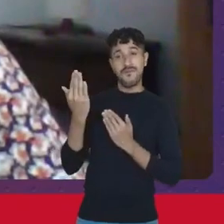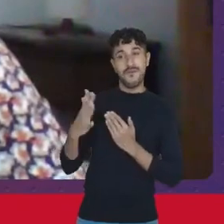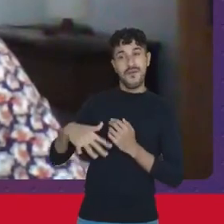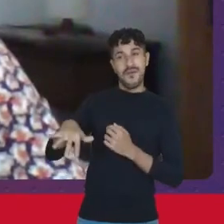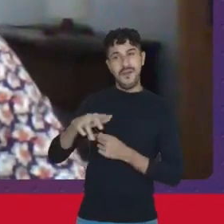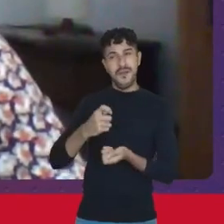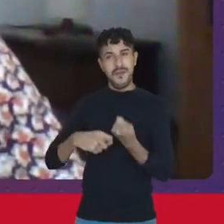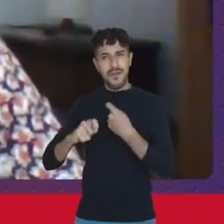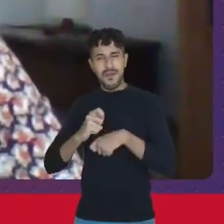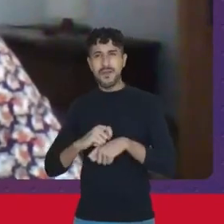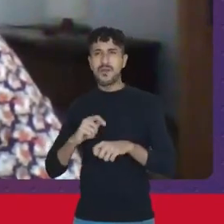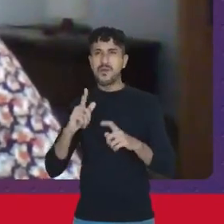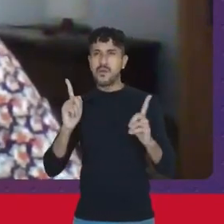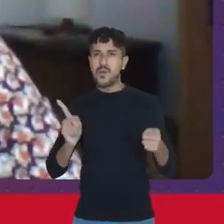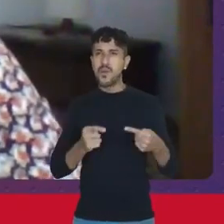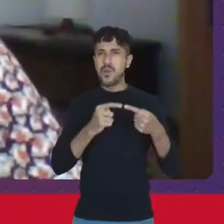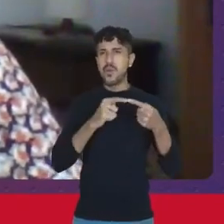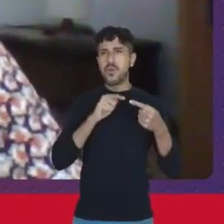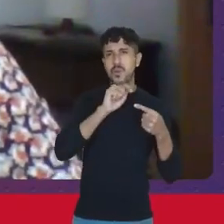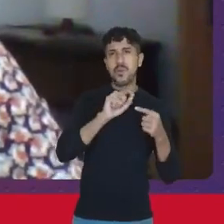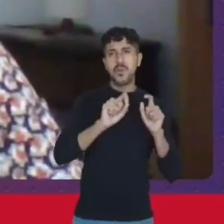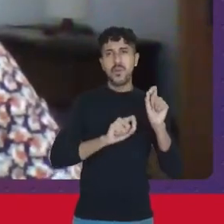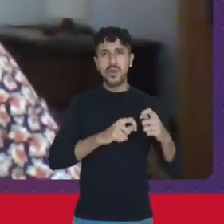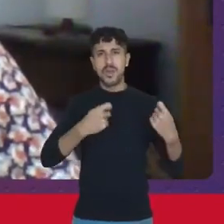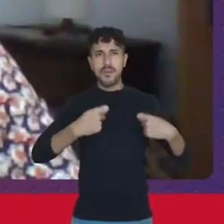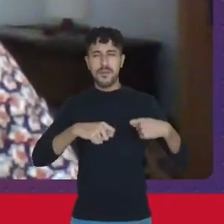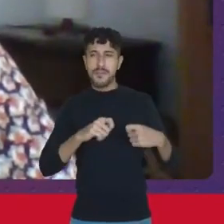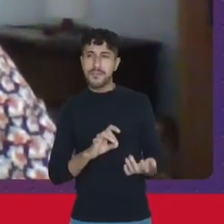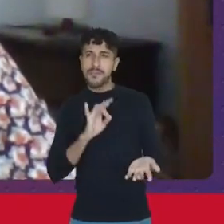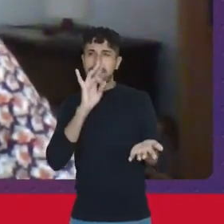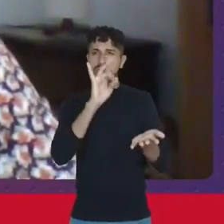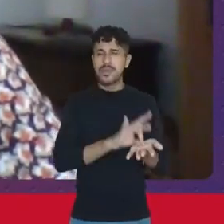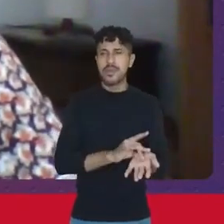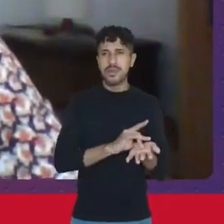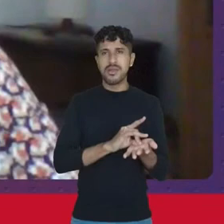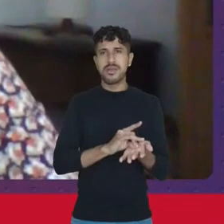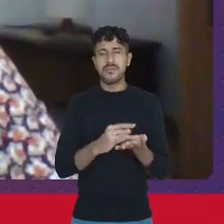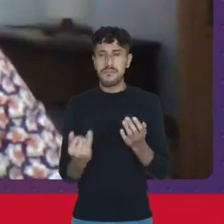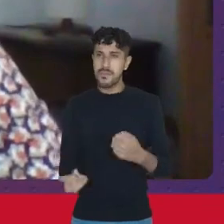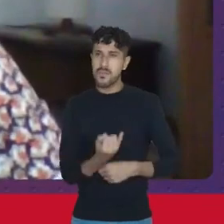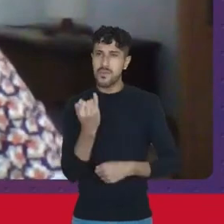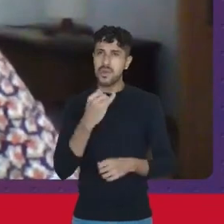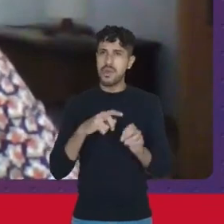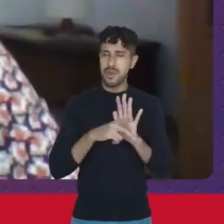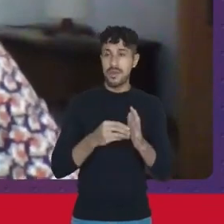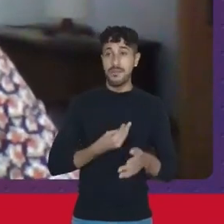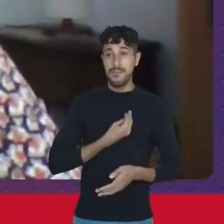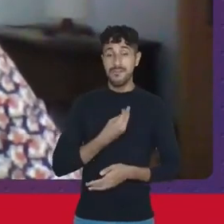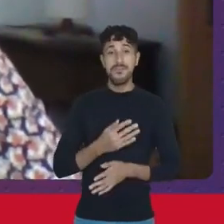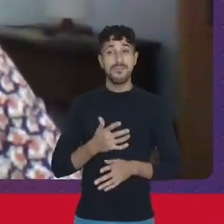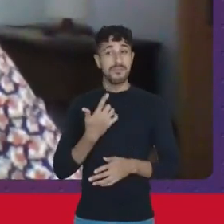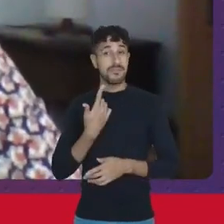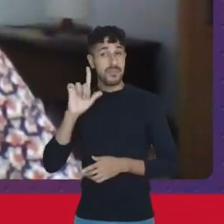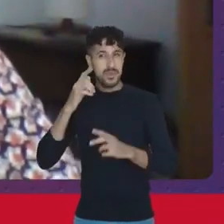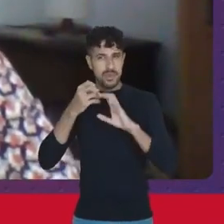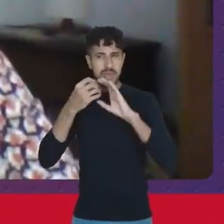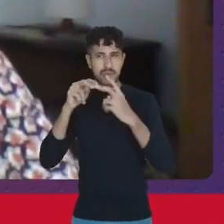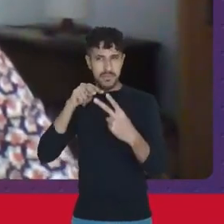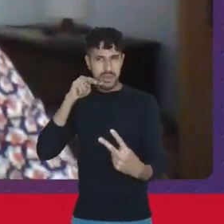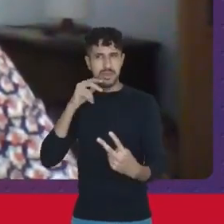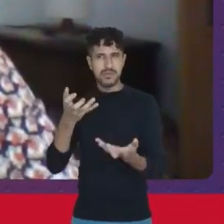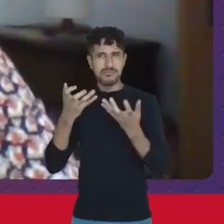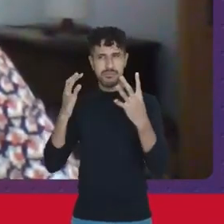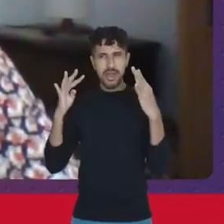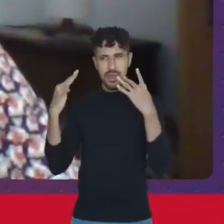circuitos mercantis e que atendam às necessidades vitais da vida. Um outro aspecto que eu queria